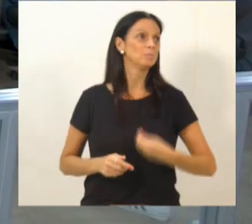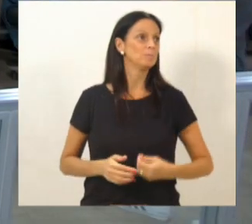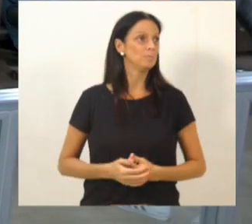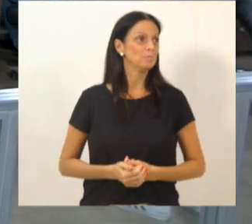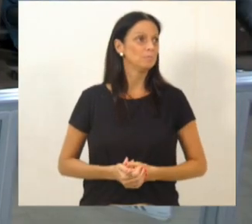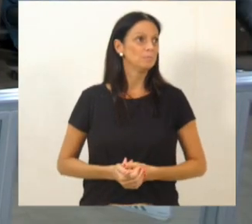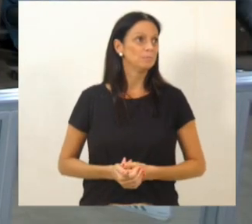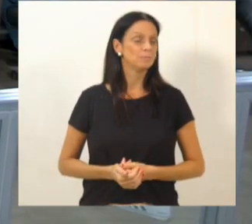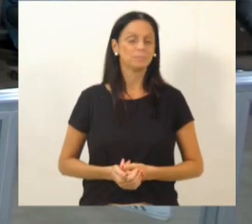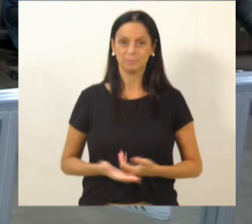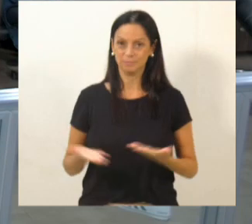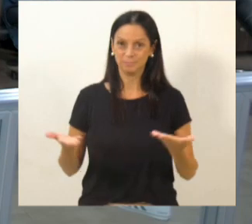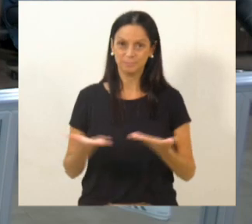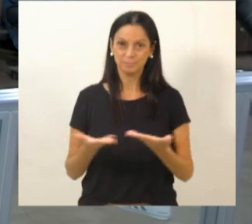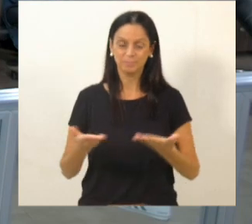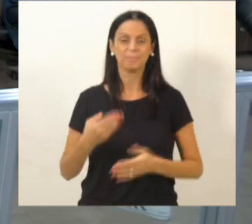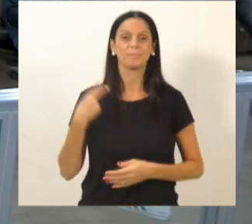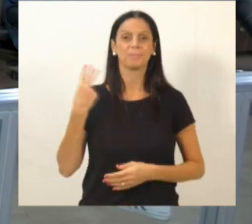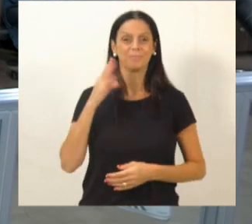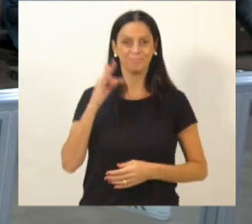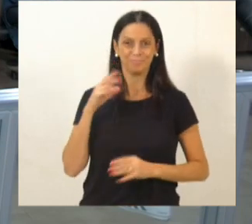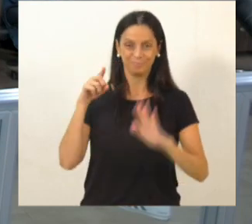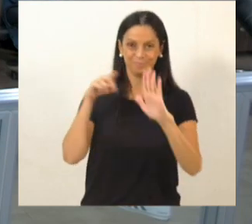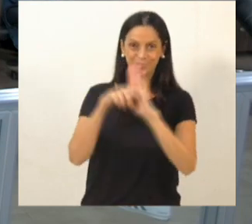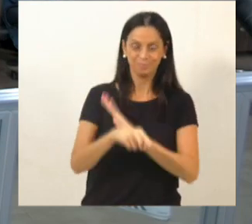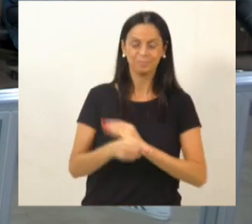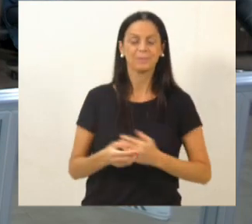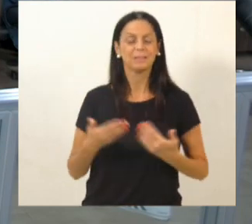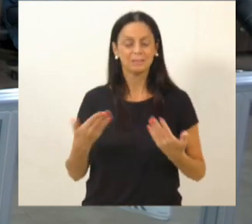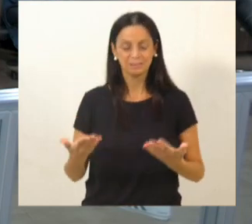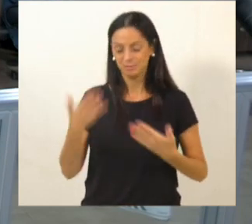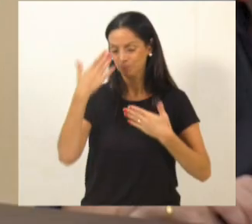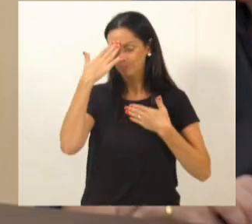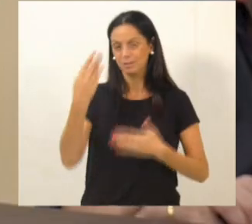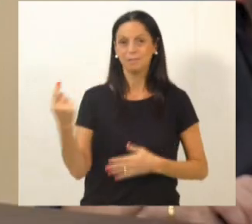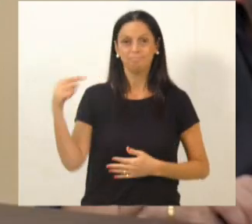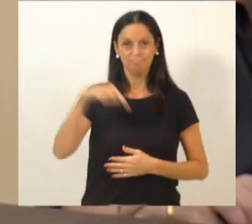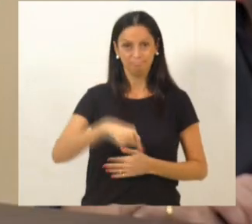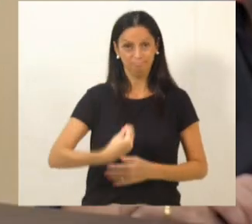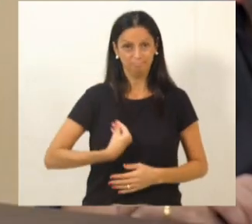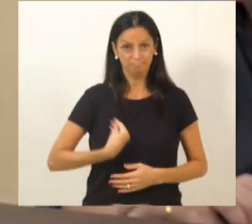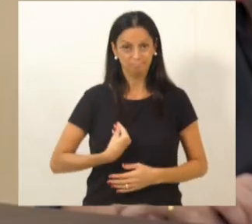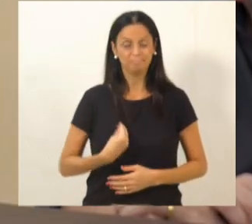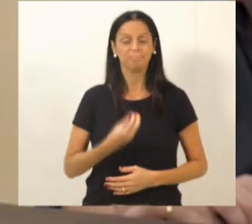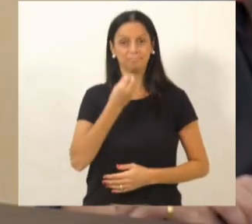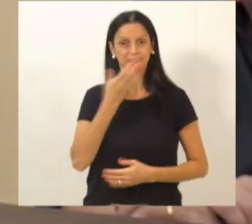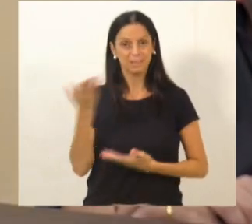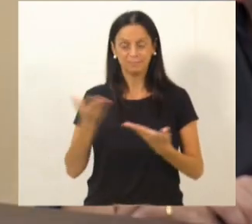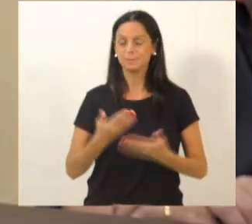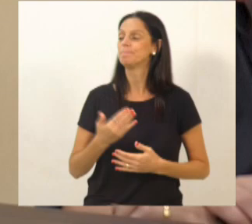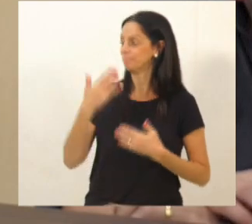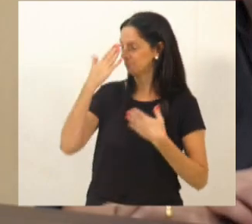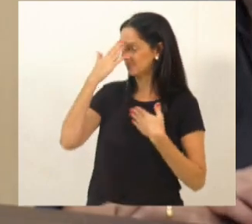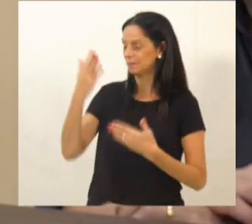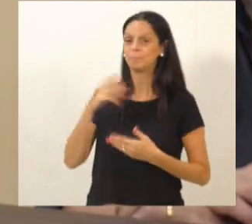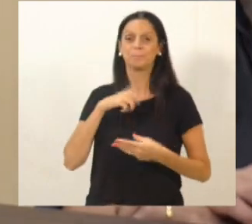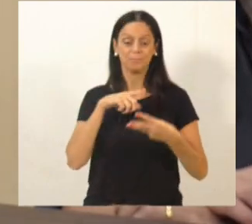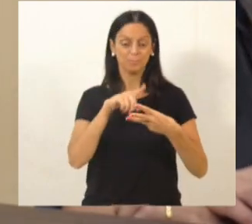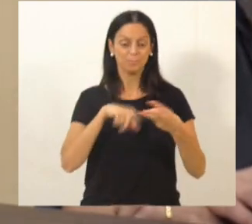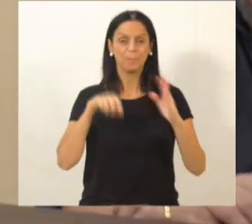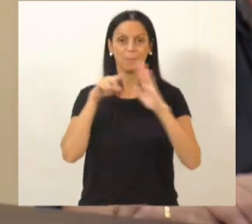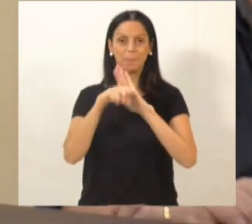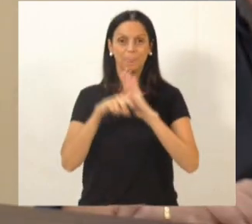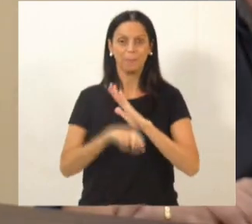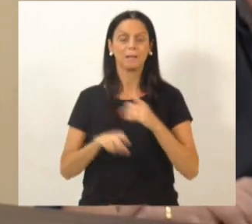Com a palavra, o vereador Tuca. Senhor Kleber, obrigado pela presença aqui, bem-vindo. Eu gostaria de fazer 3 perguntas rapidamente. A